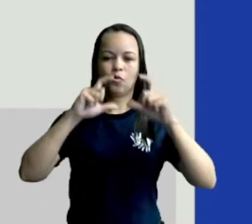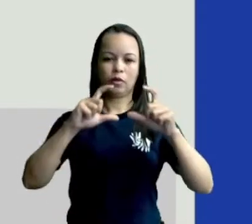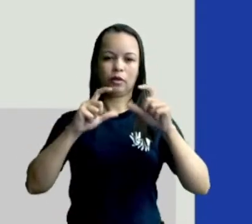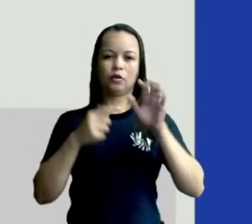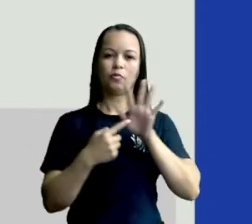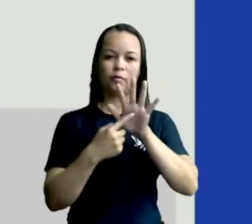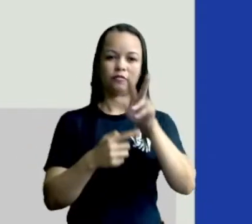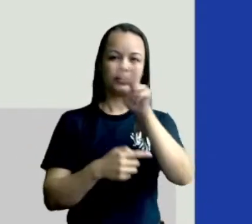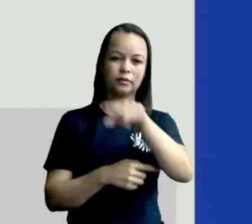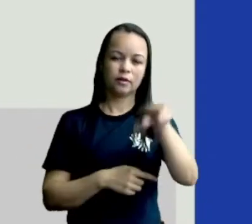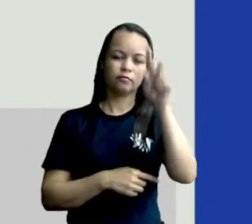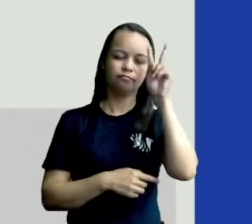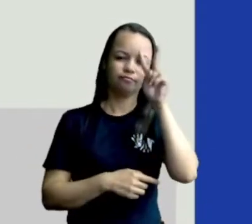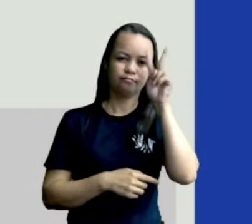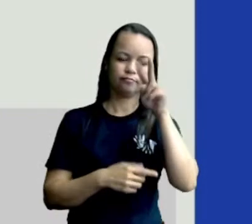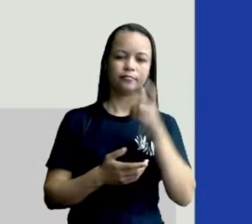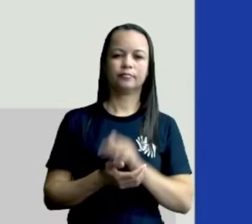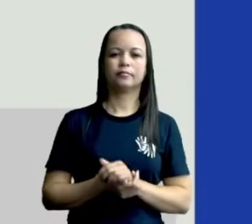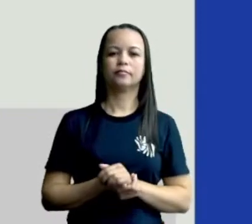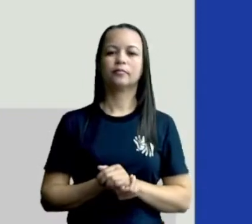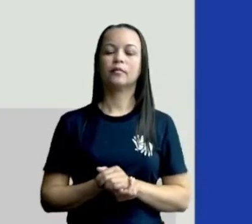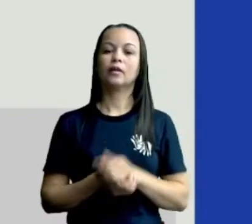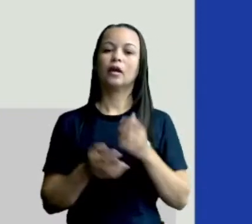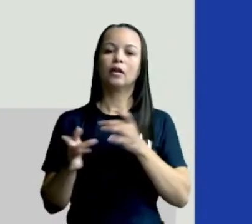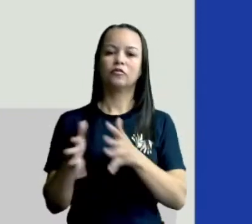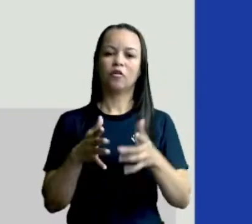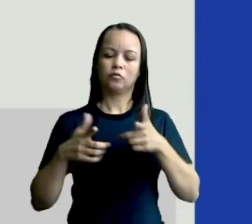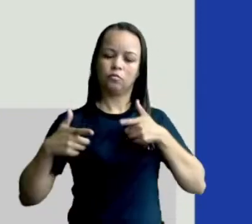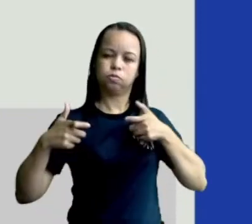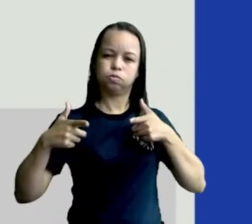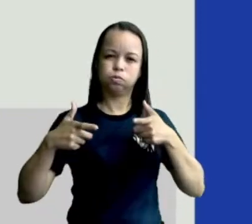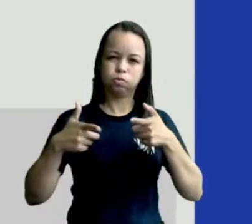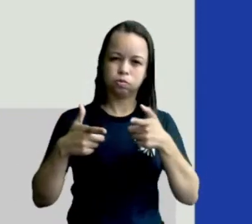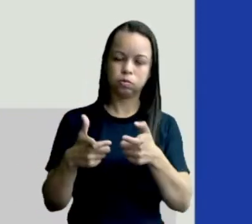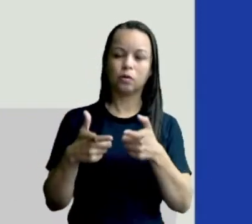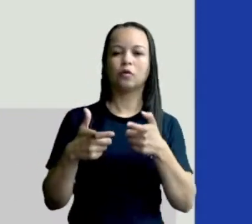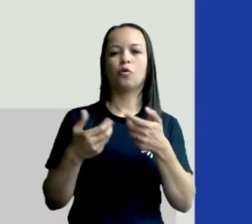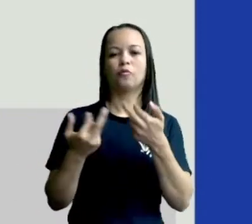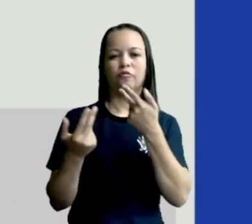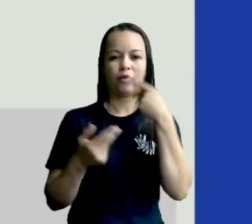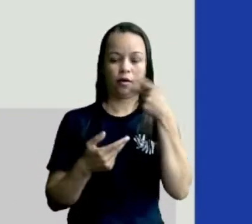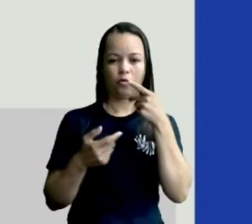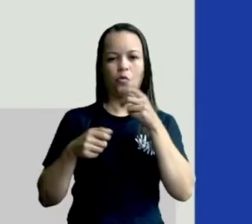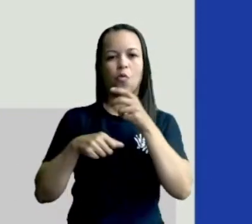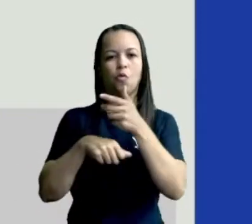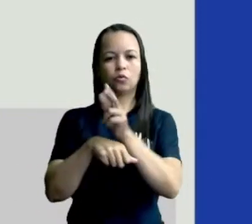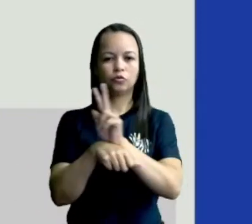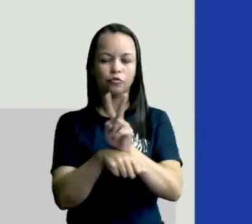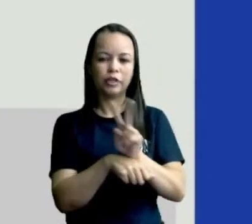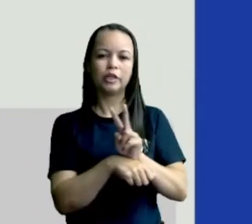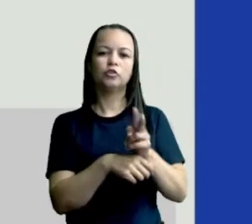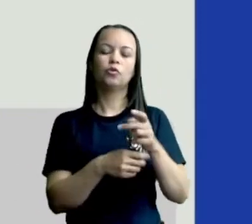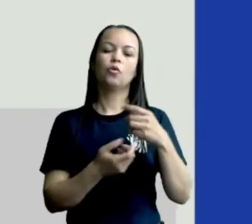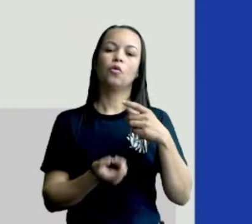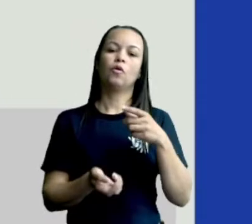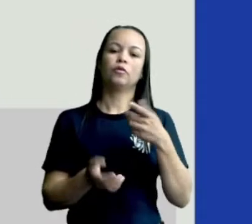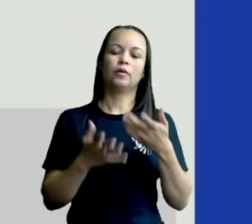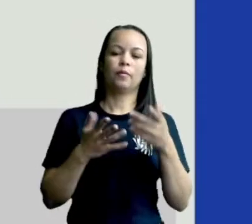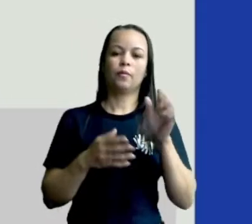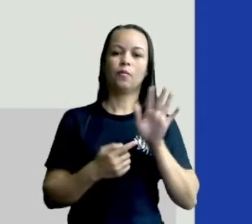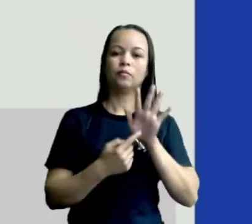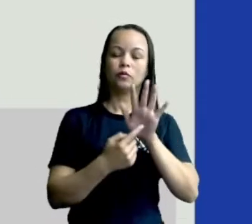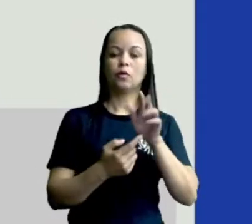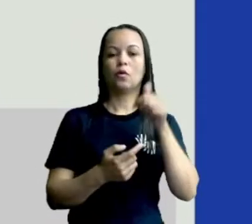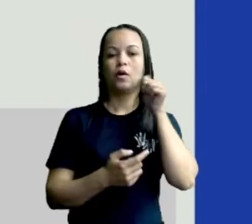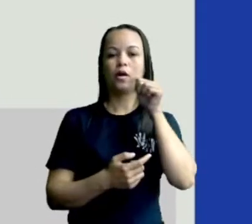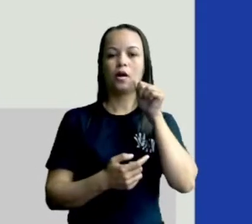batalha. Narra a tradição que durante os fortes combates, como disse no vídeo, né, surgiu uma senhora com uma criança no